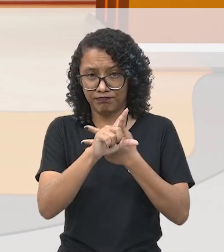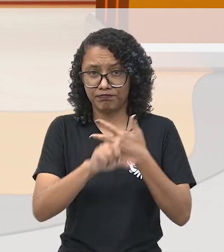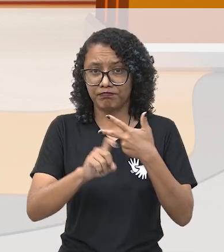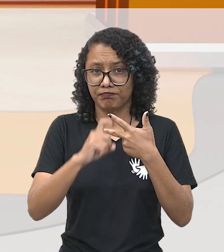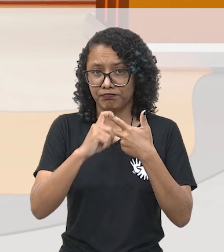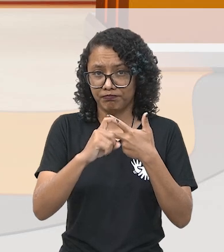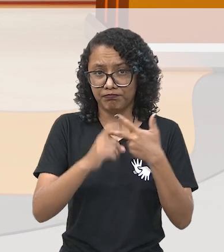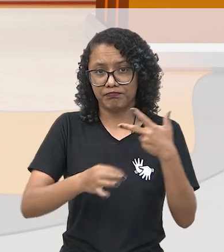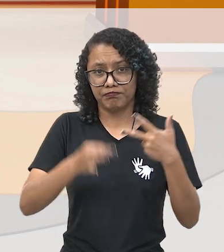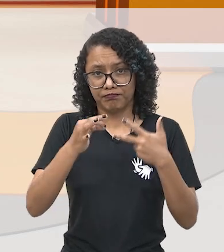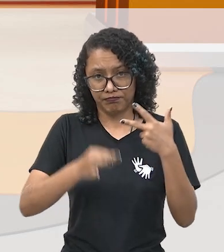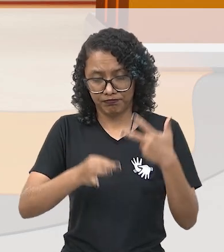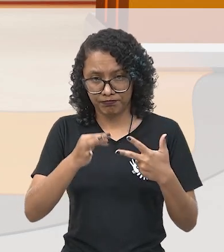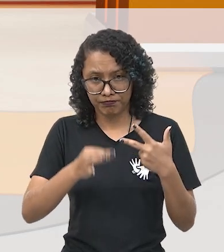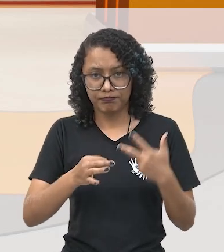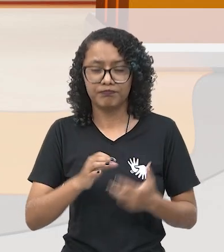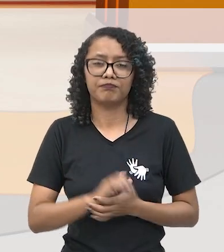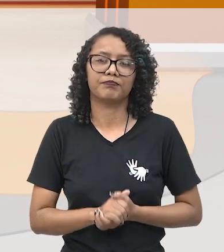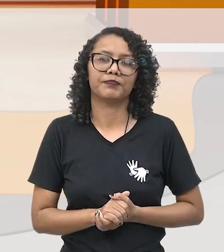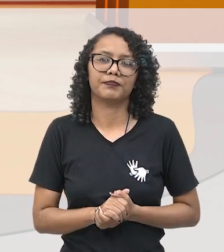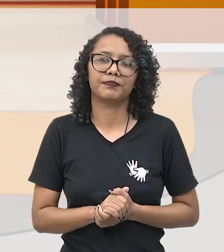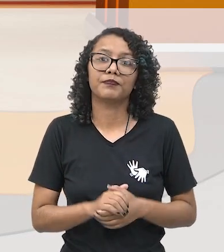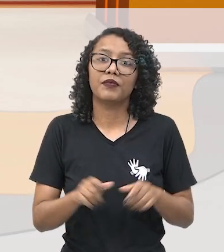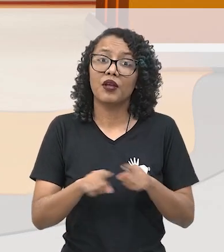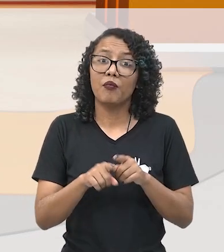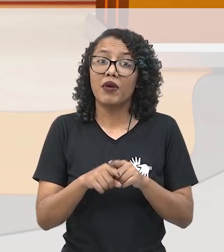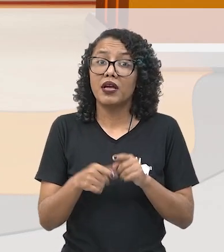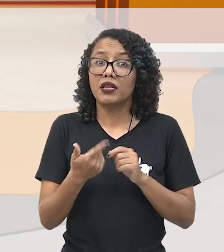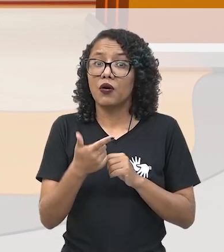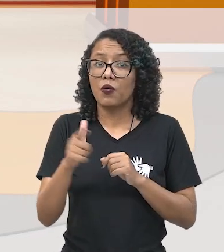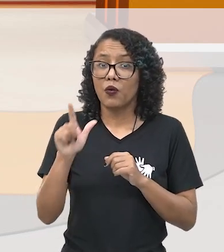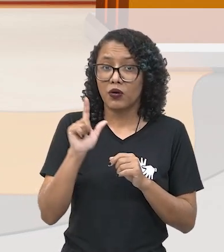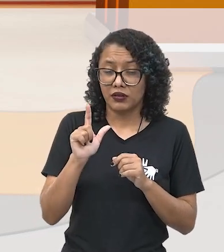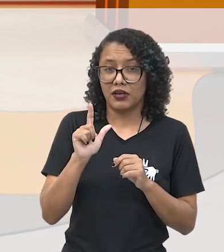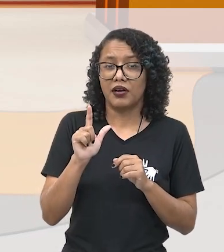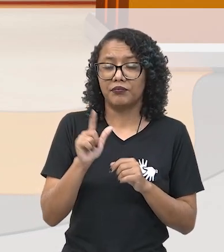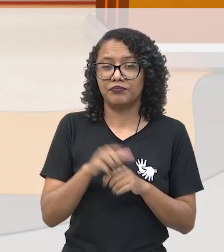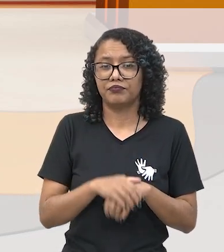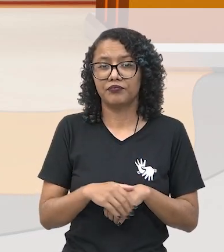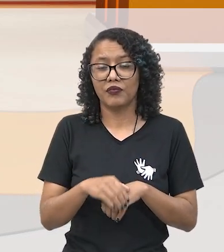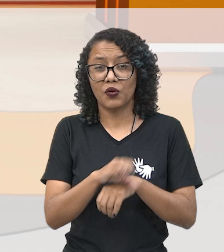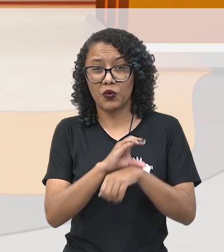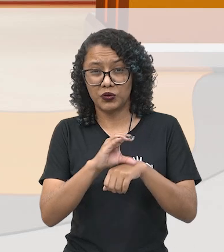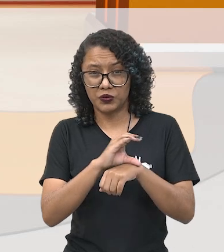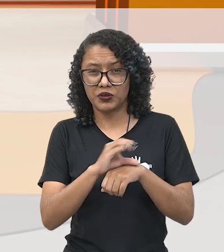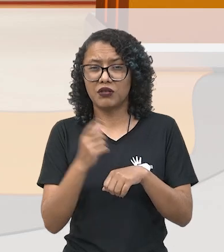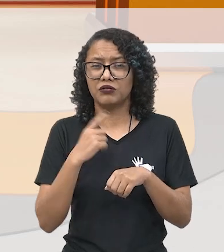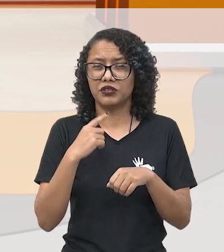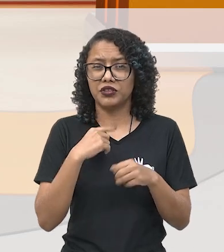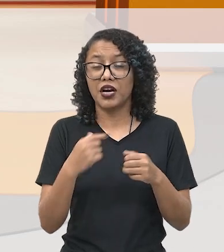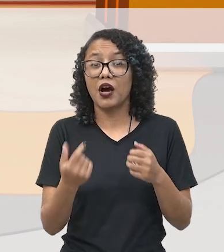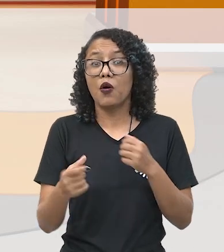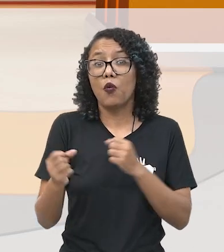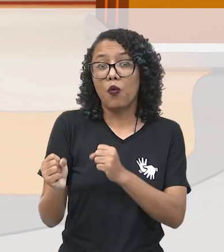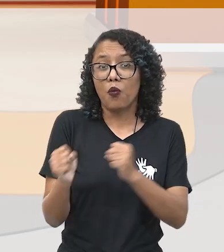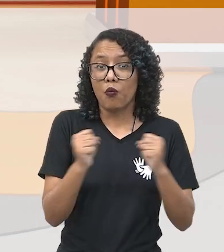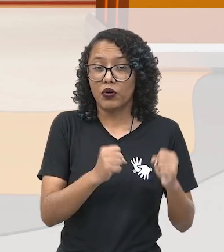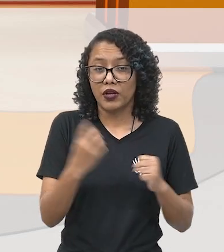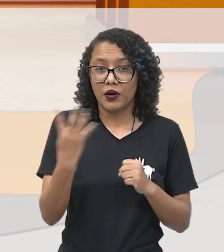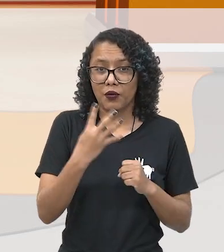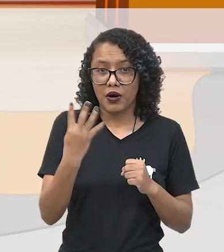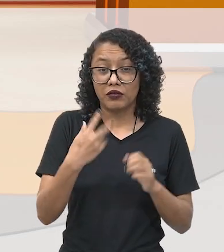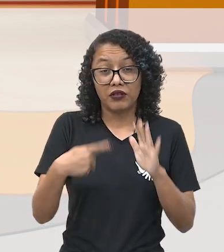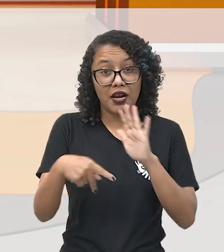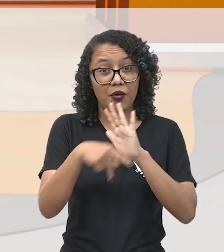judiciário. Lembrando que na Constituição antiga havia o 4º poder, que era de exclusividade do